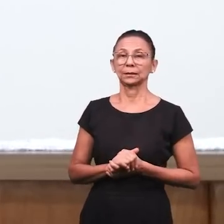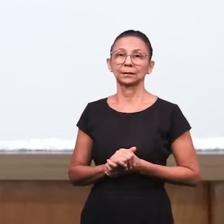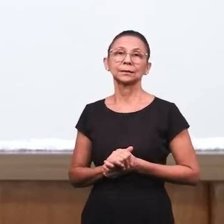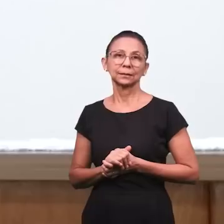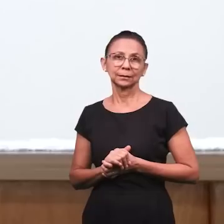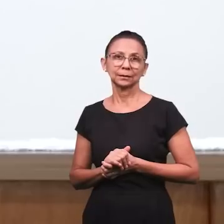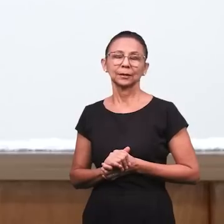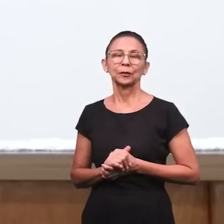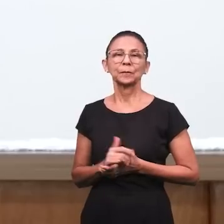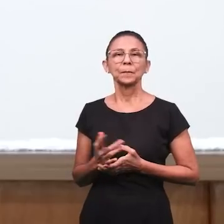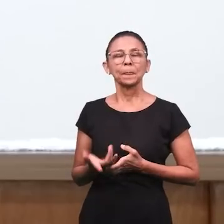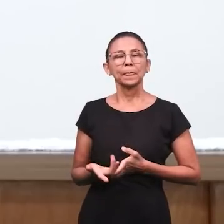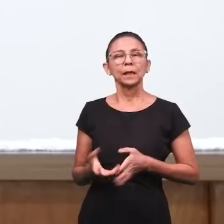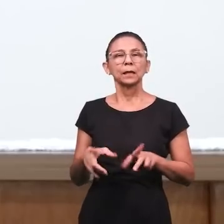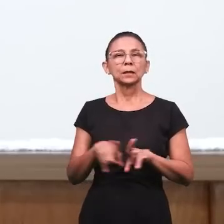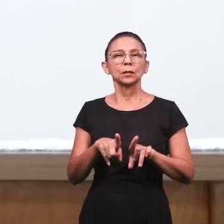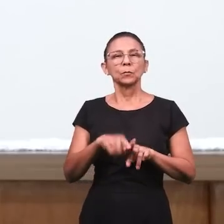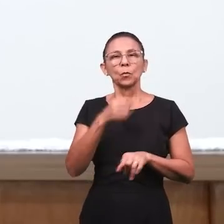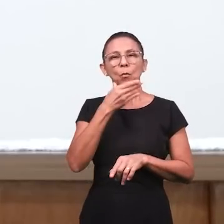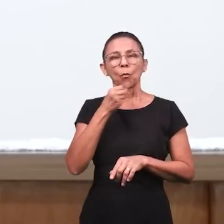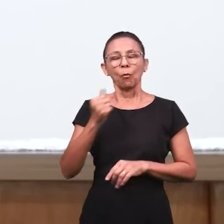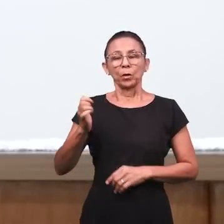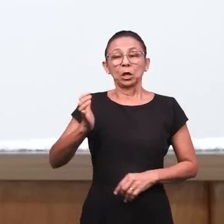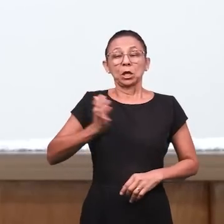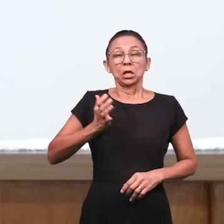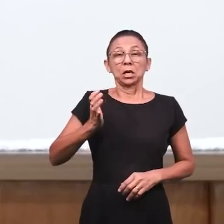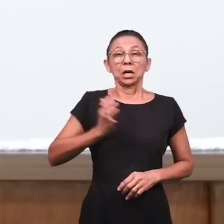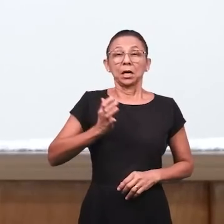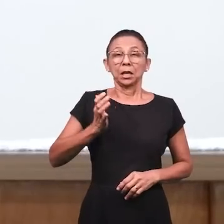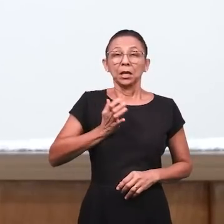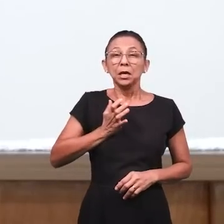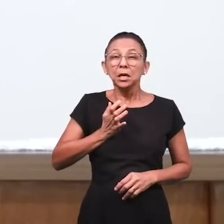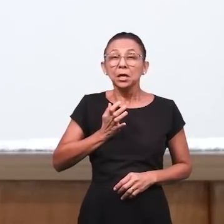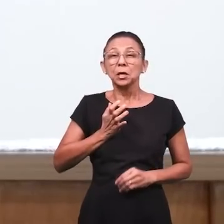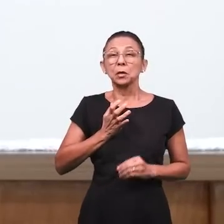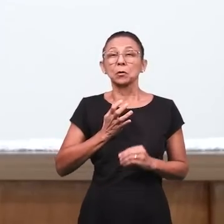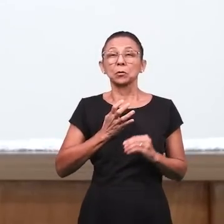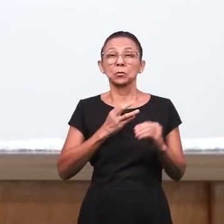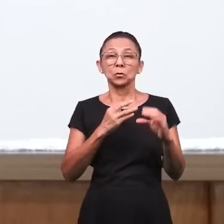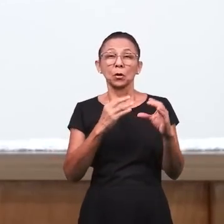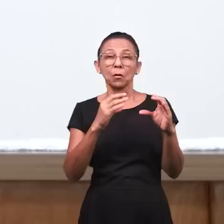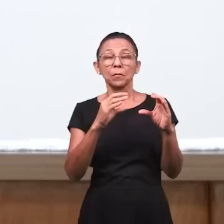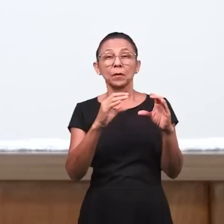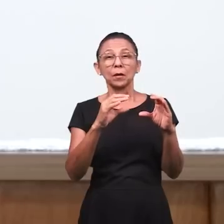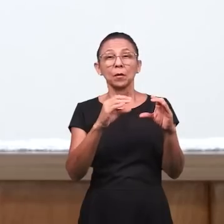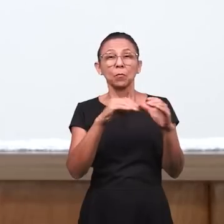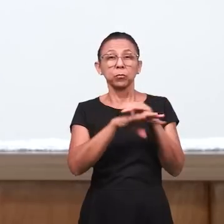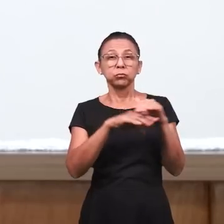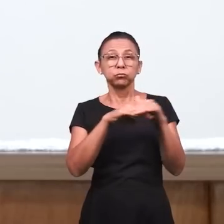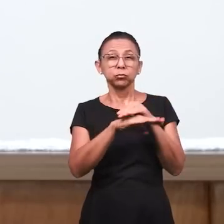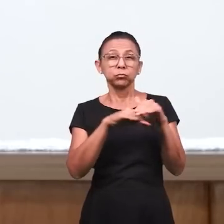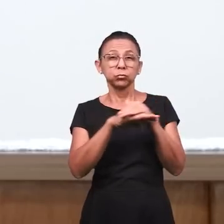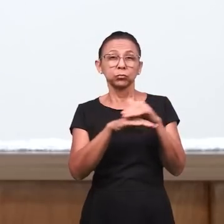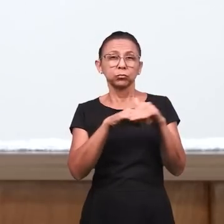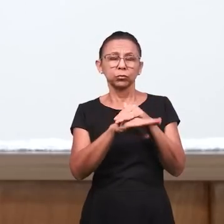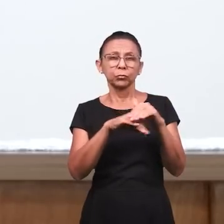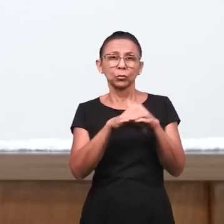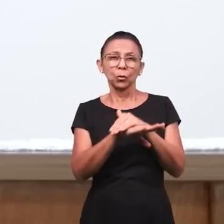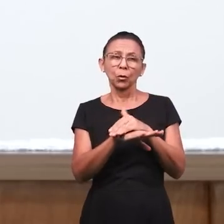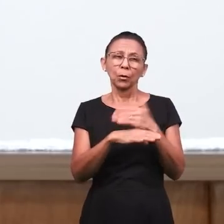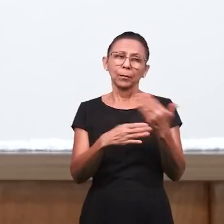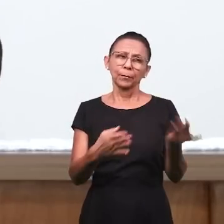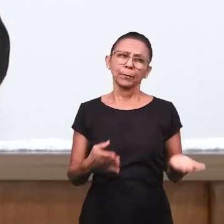alma. Então Jesus ele compara esse tempo que nós estamos vivendo com o período da